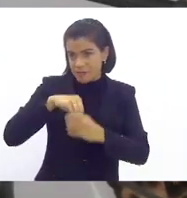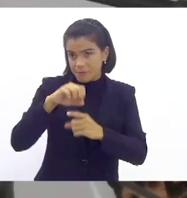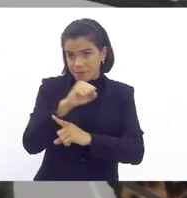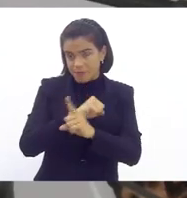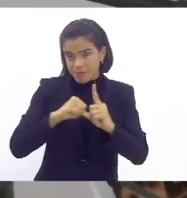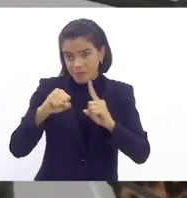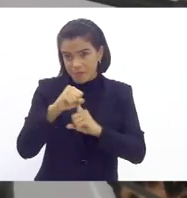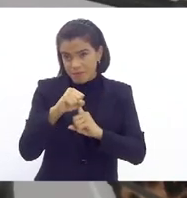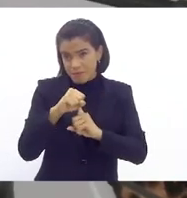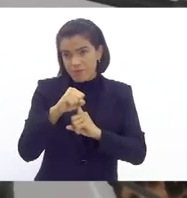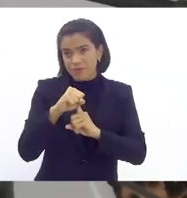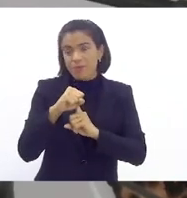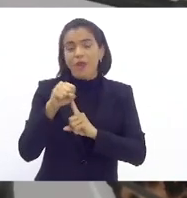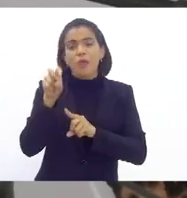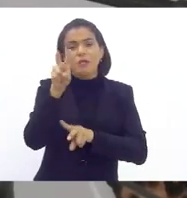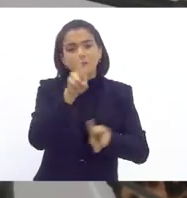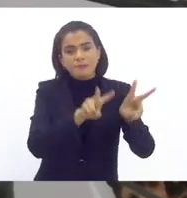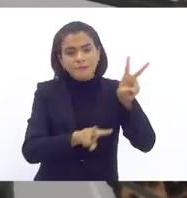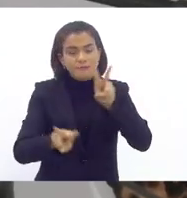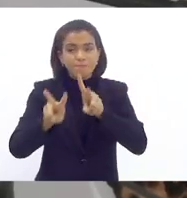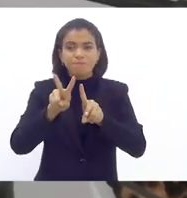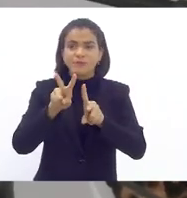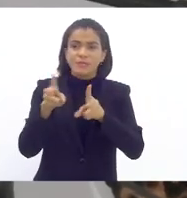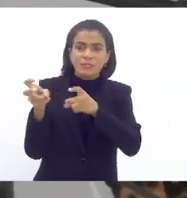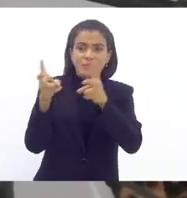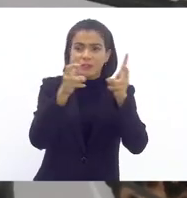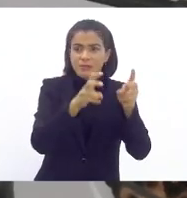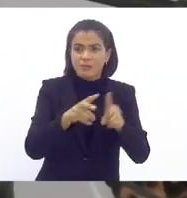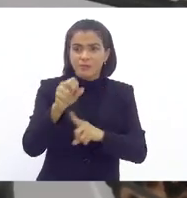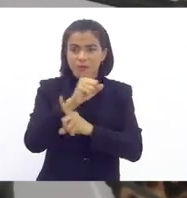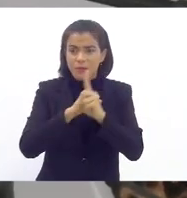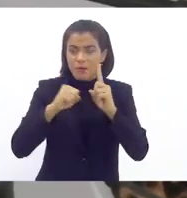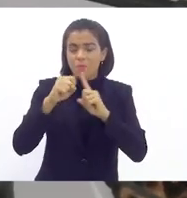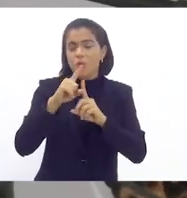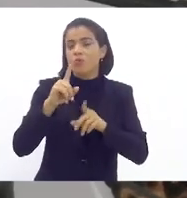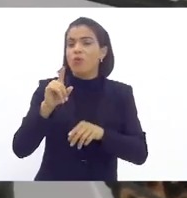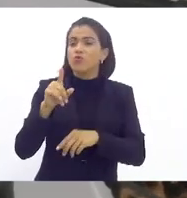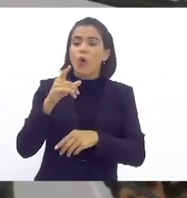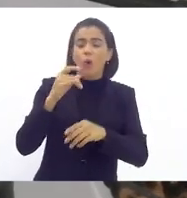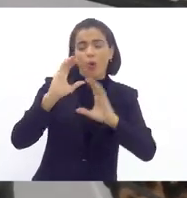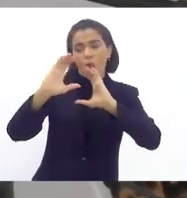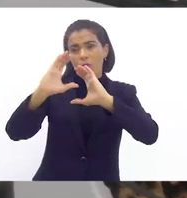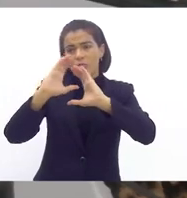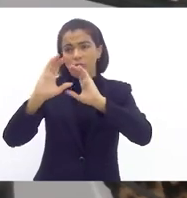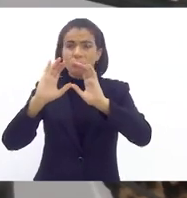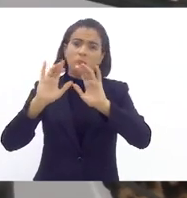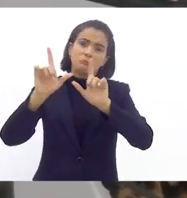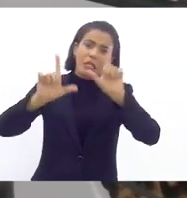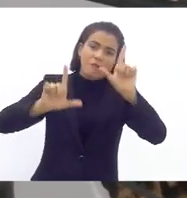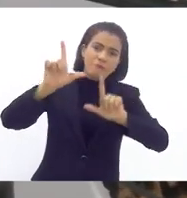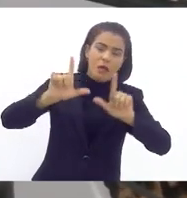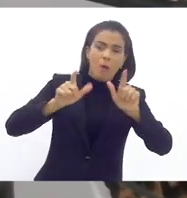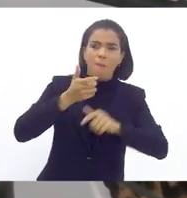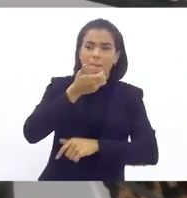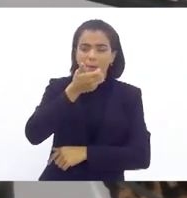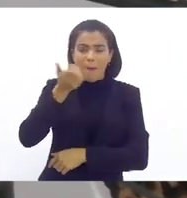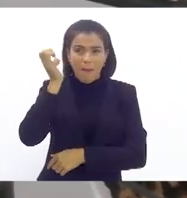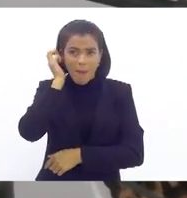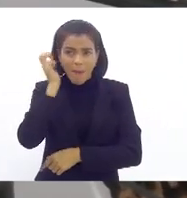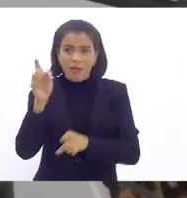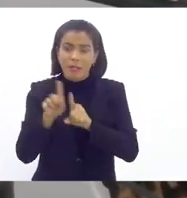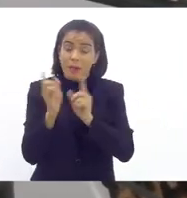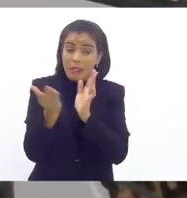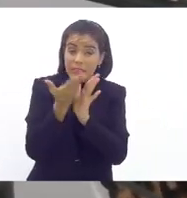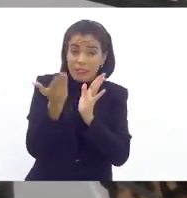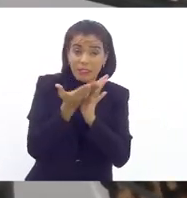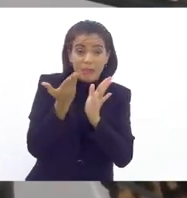As nossas visões de mundo, muitas delas são construídas ou pelos meios de comunicação ou também pelos materiais e os livros didáticos